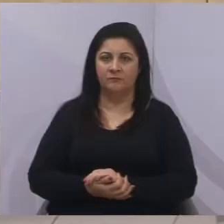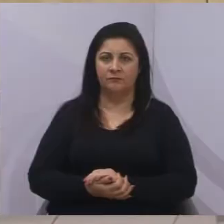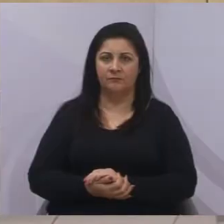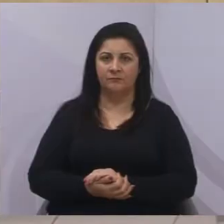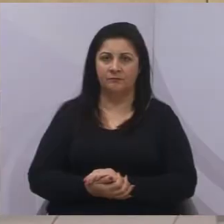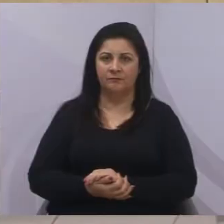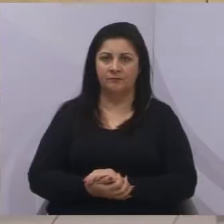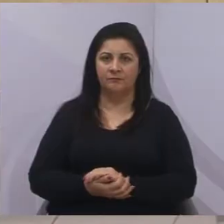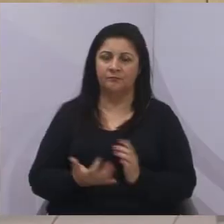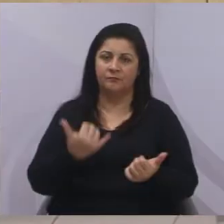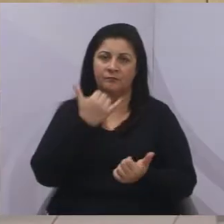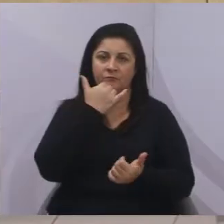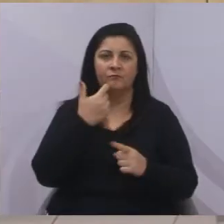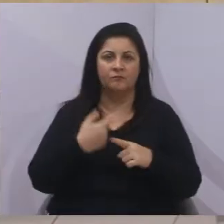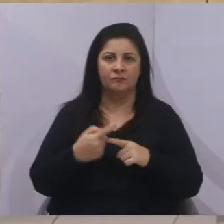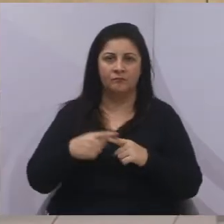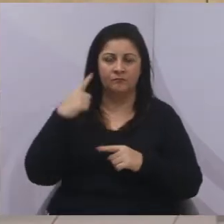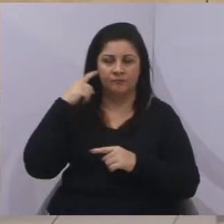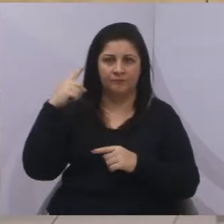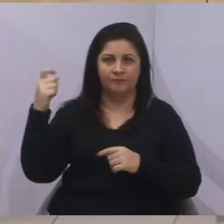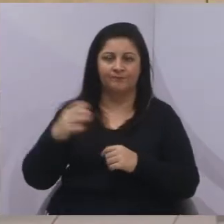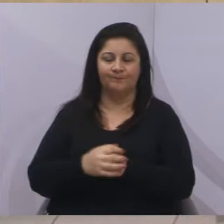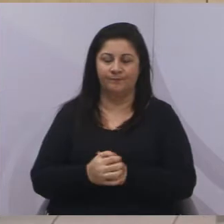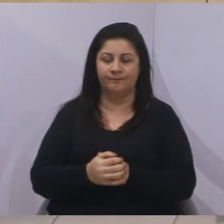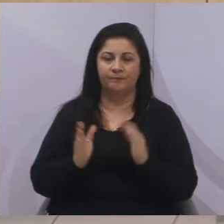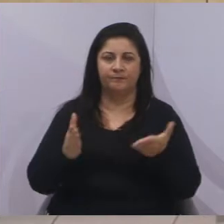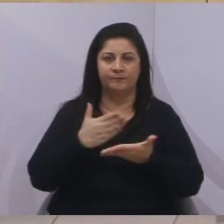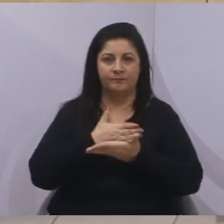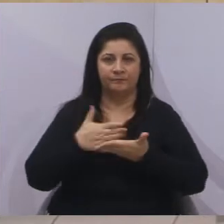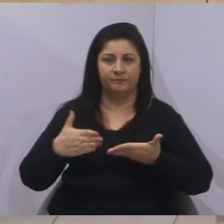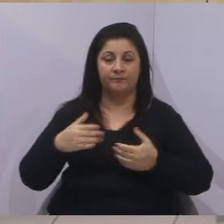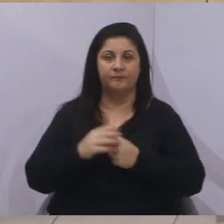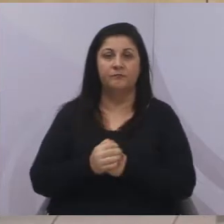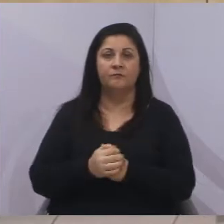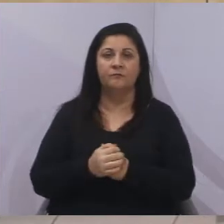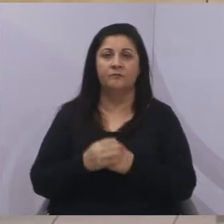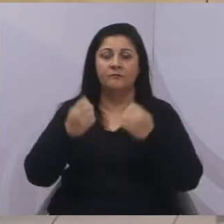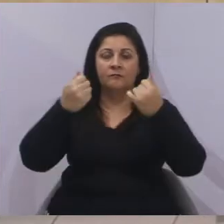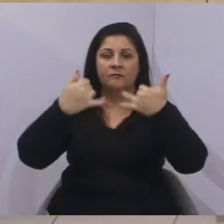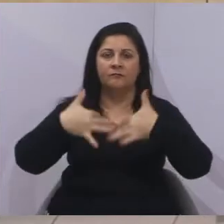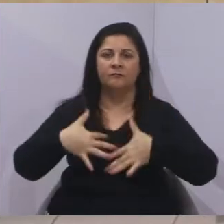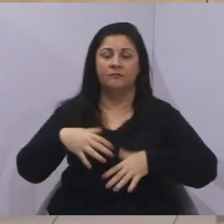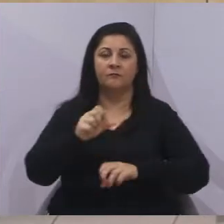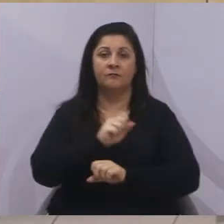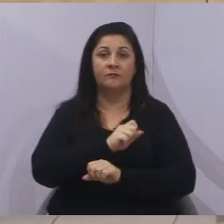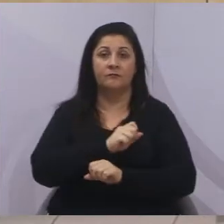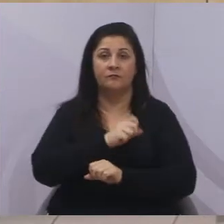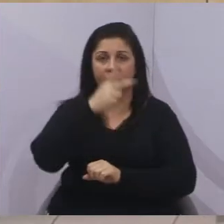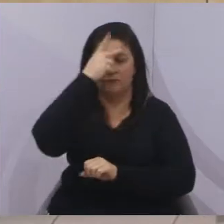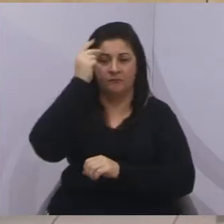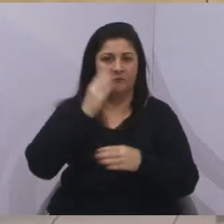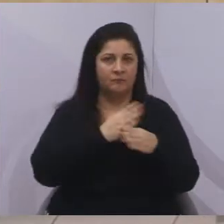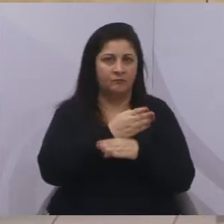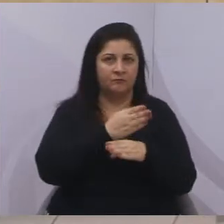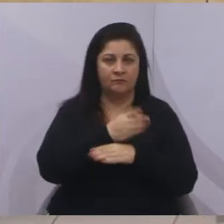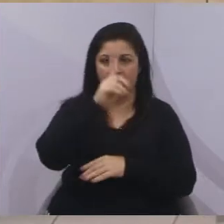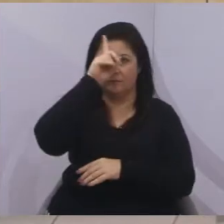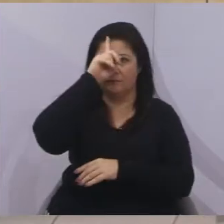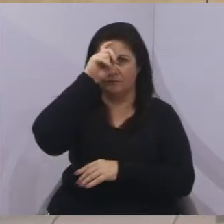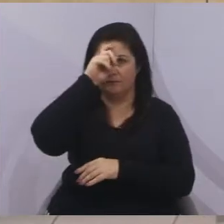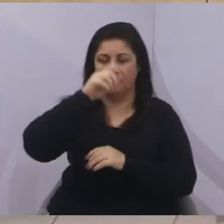lá. Então, é um número muito expressivo. A nossa Santa Casa,